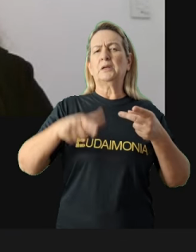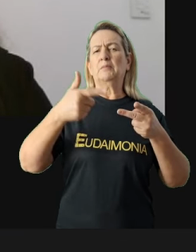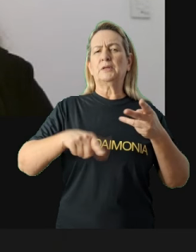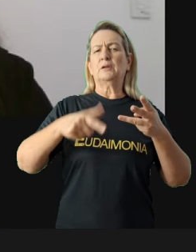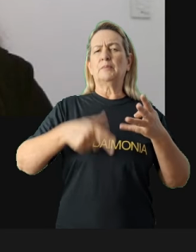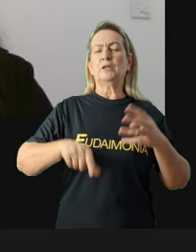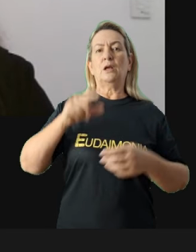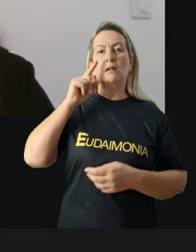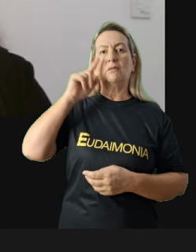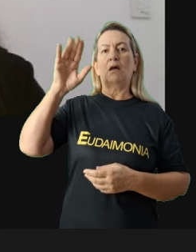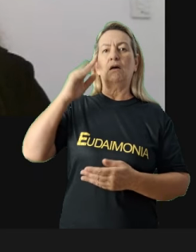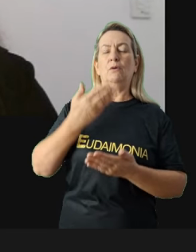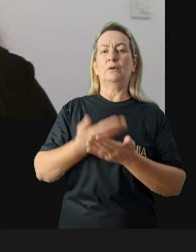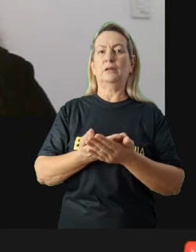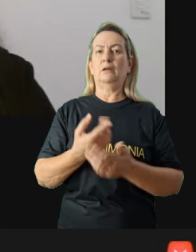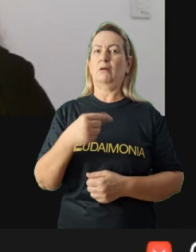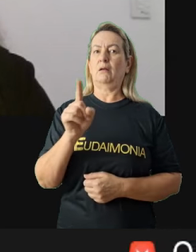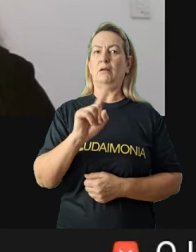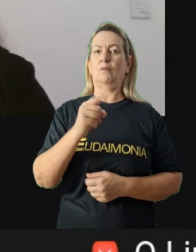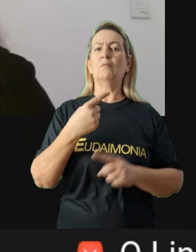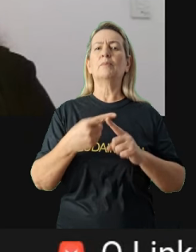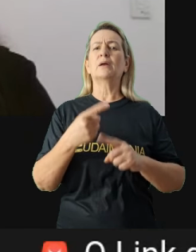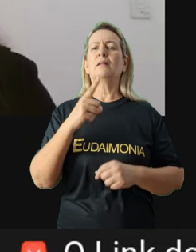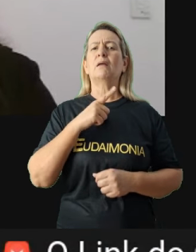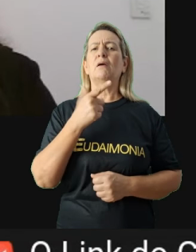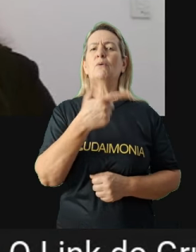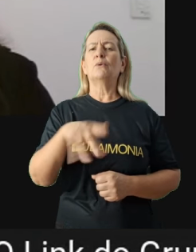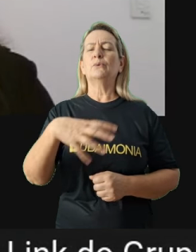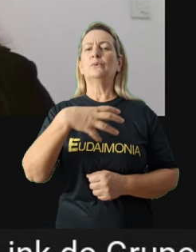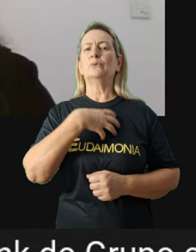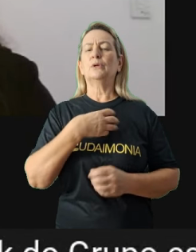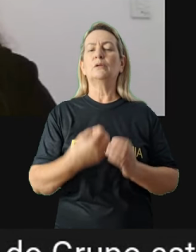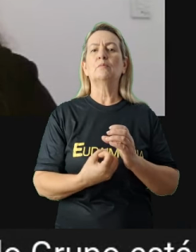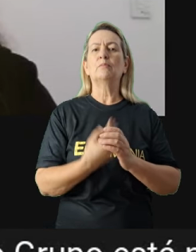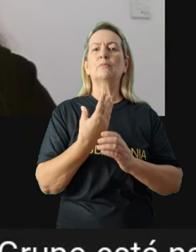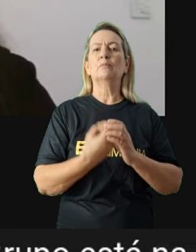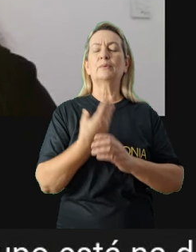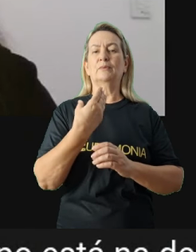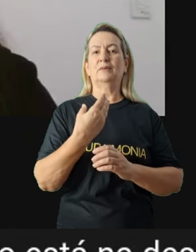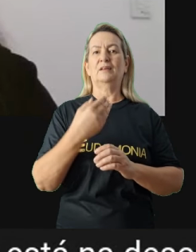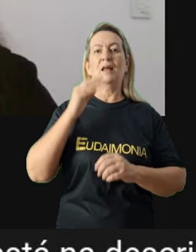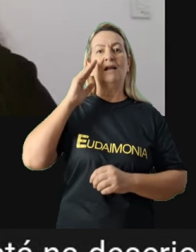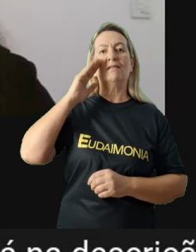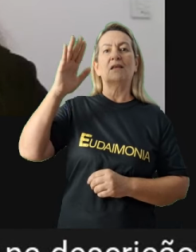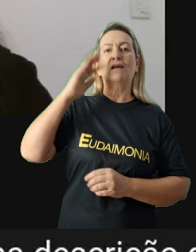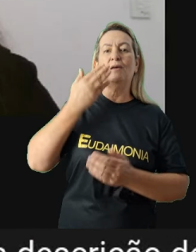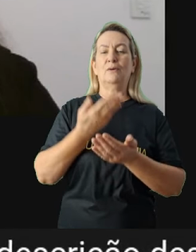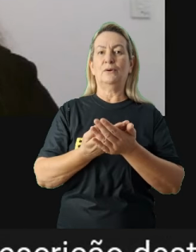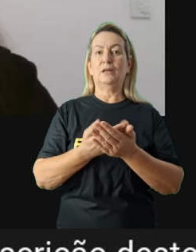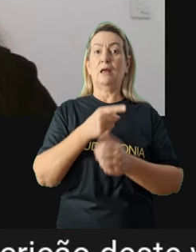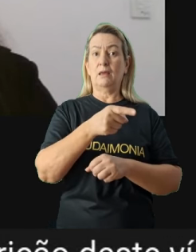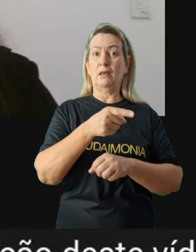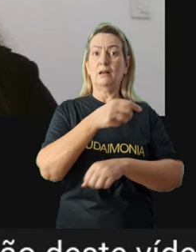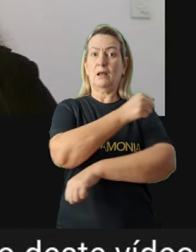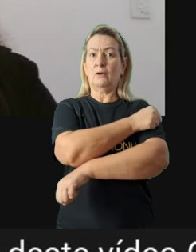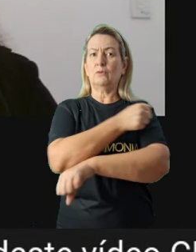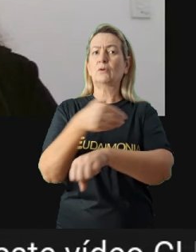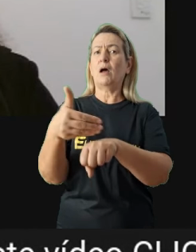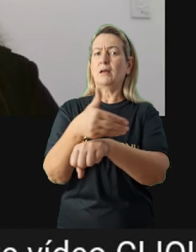precisa estar repetindo a mesma teoria 10, 20, 30 vezes, porque, né, a gente tem outras formas de reproduzir teoria